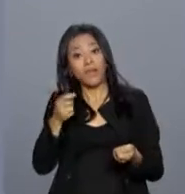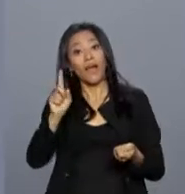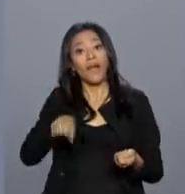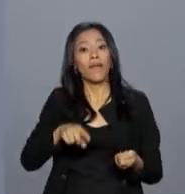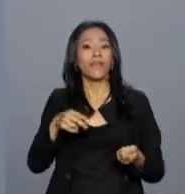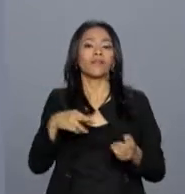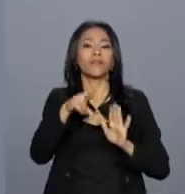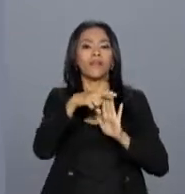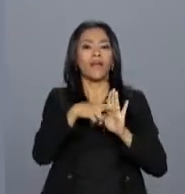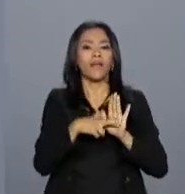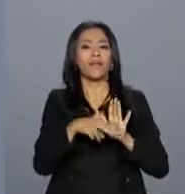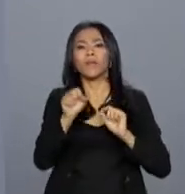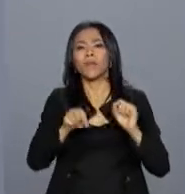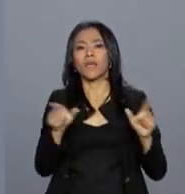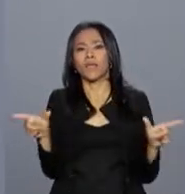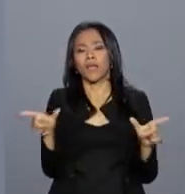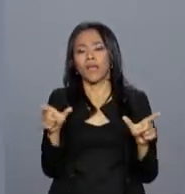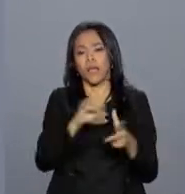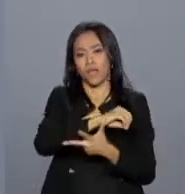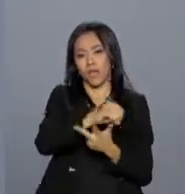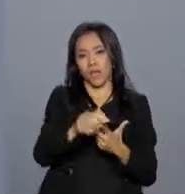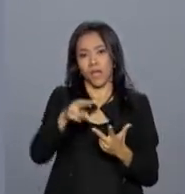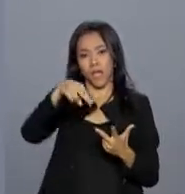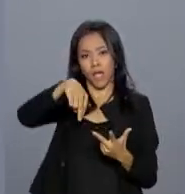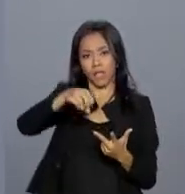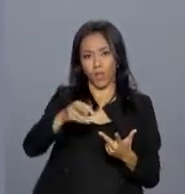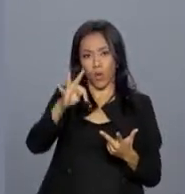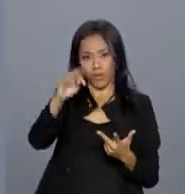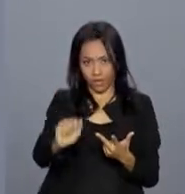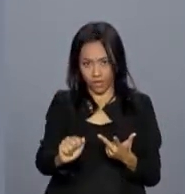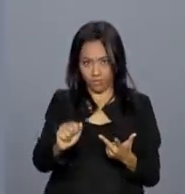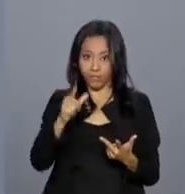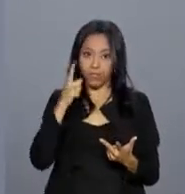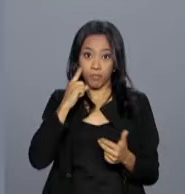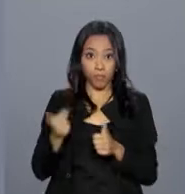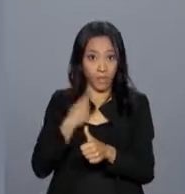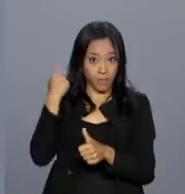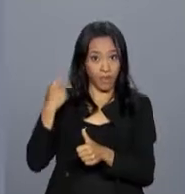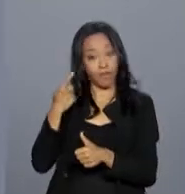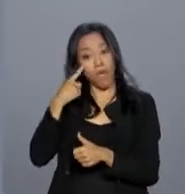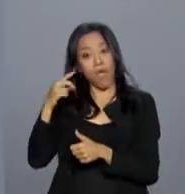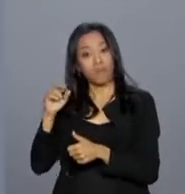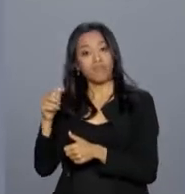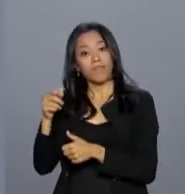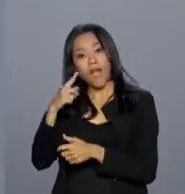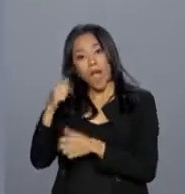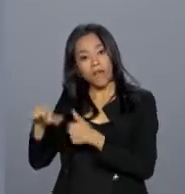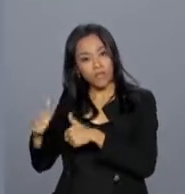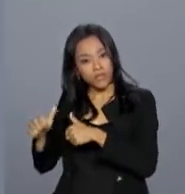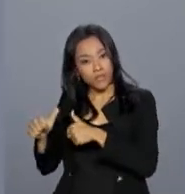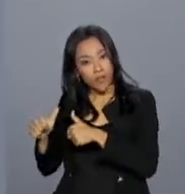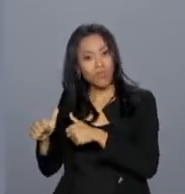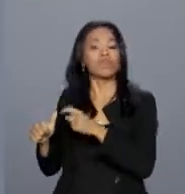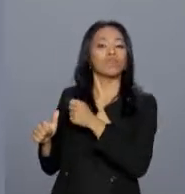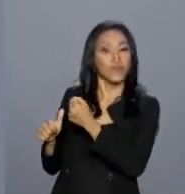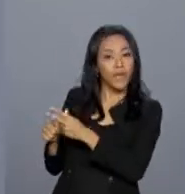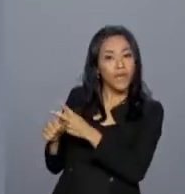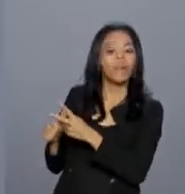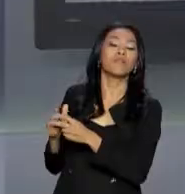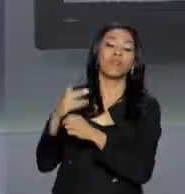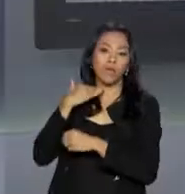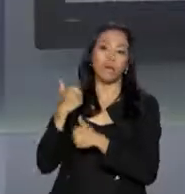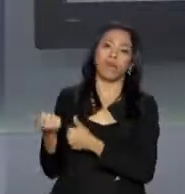acordo com a nota no Enem e só será efetivada se houver a pré-aprovação do financiamento por pelo menos um agente